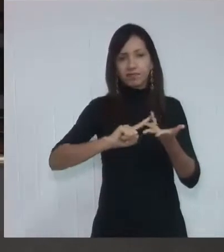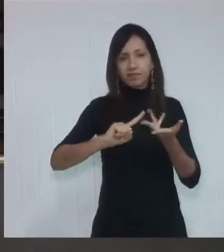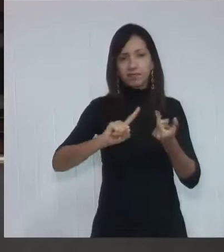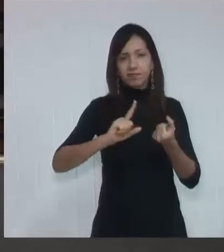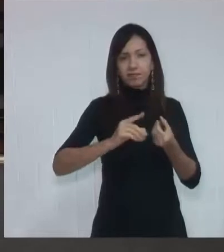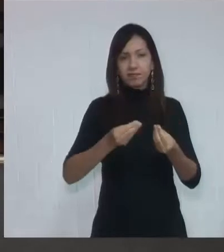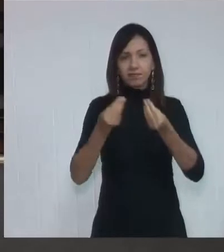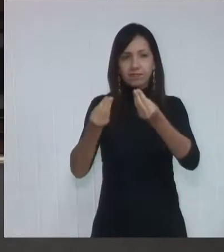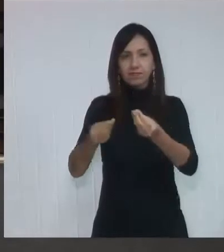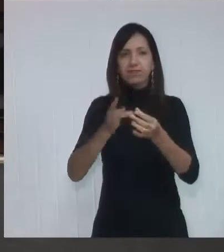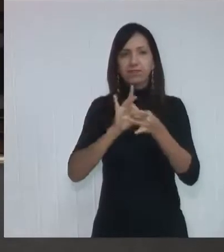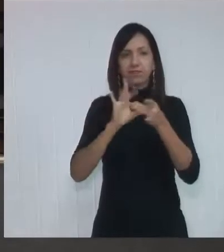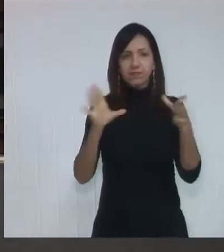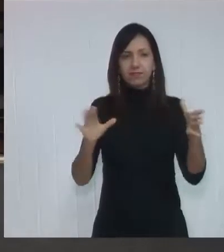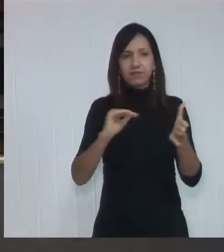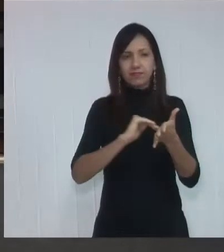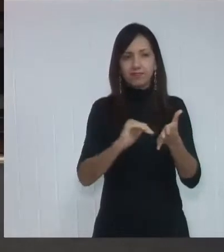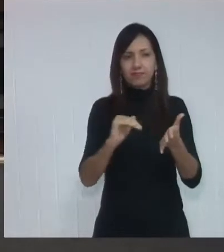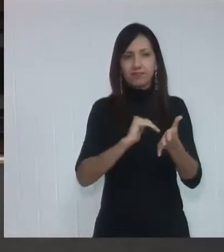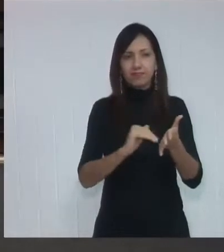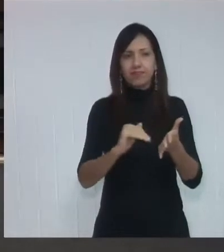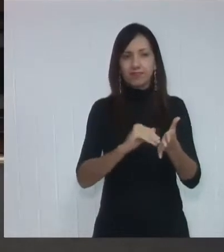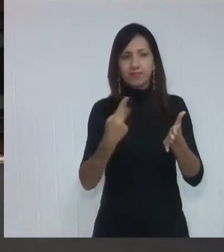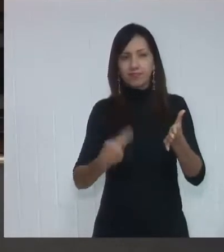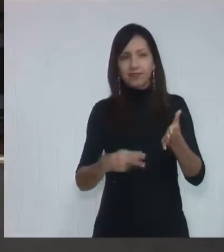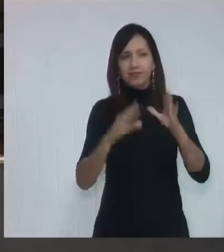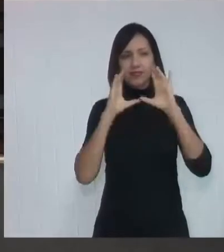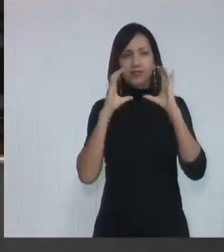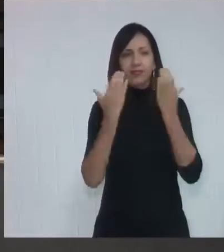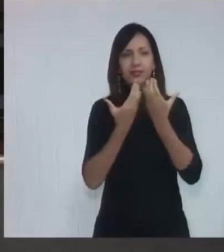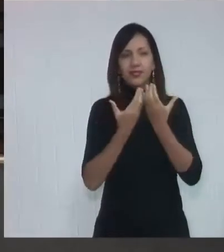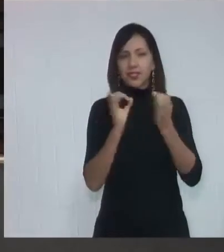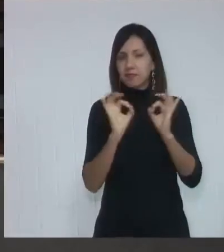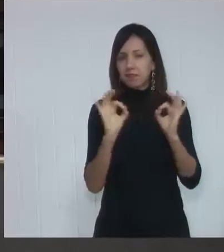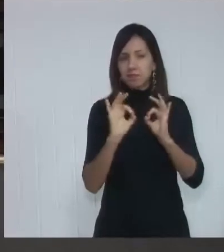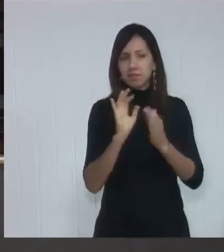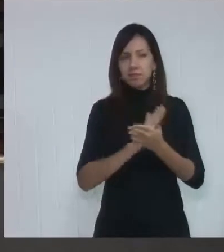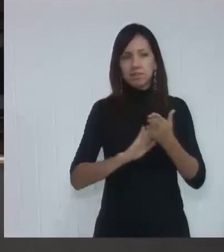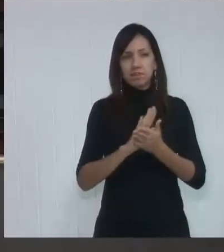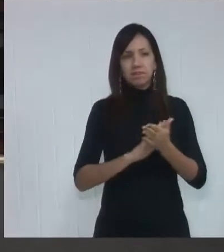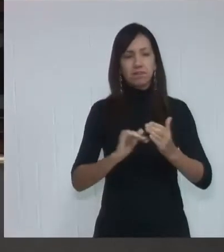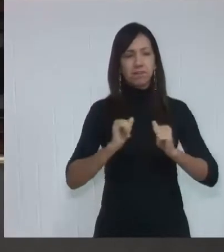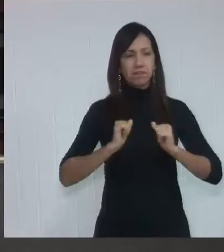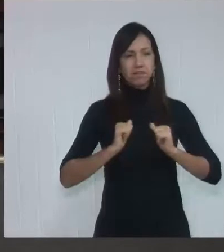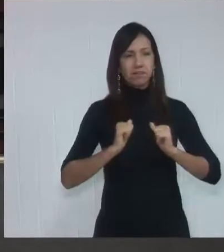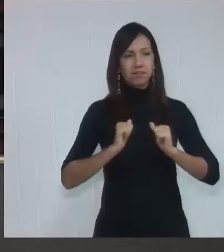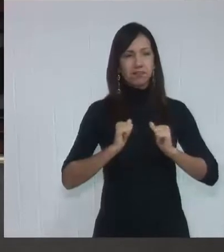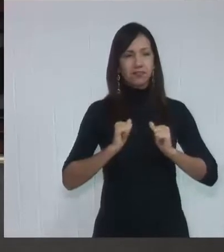sessão encontram-se à disposição na Secretaria da Casa. Nada mais consta, senhor presidente.